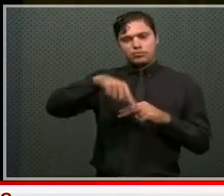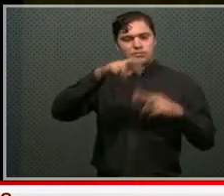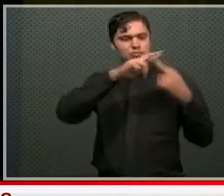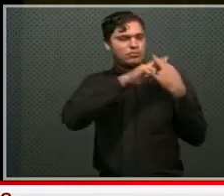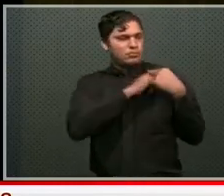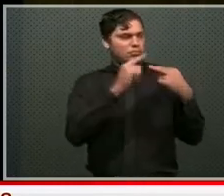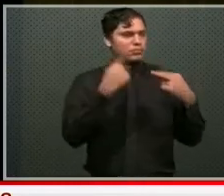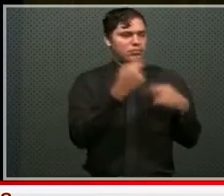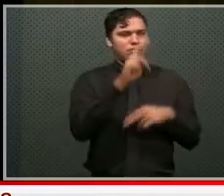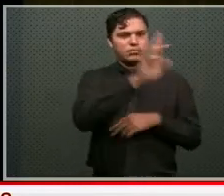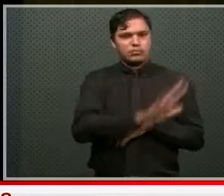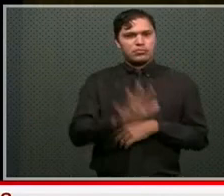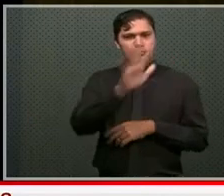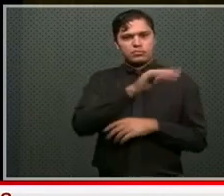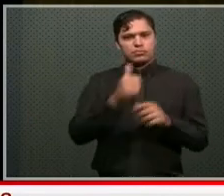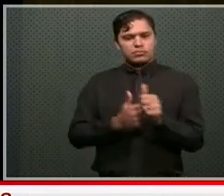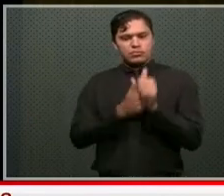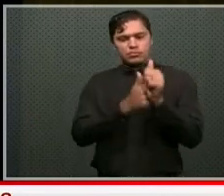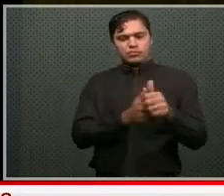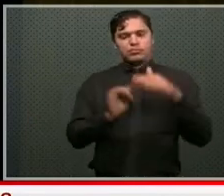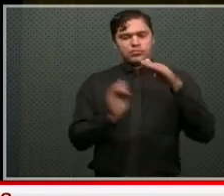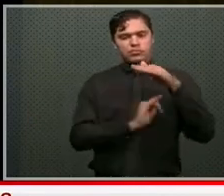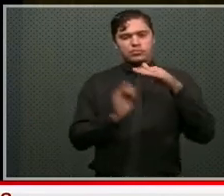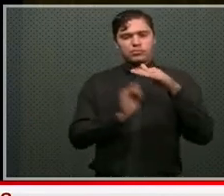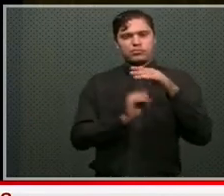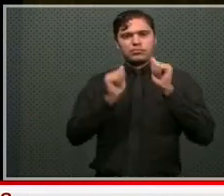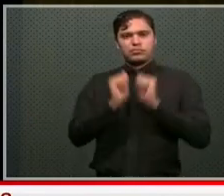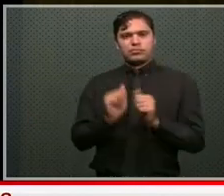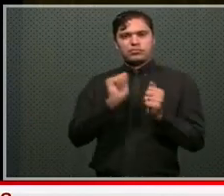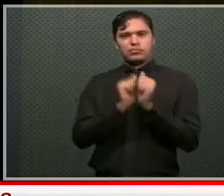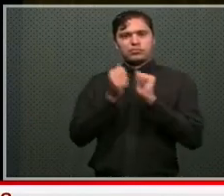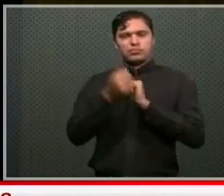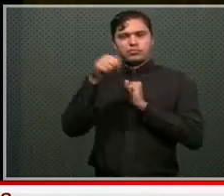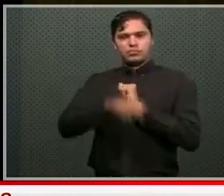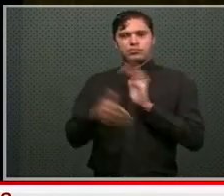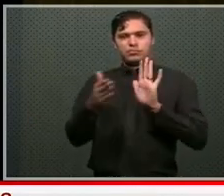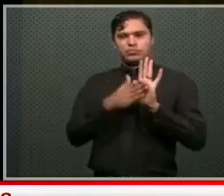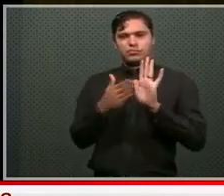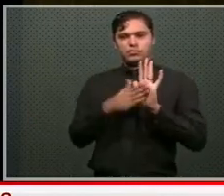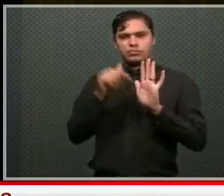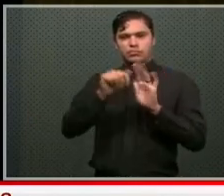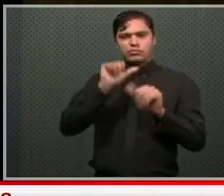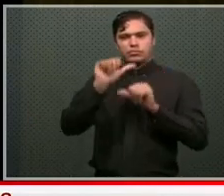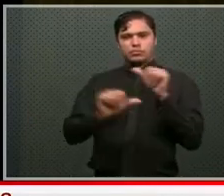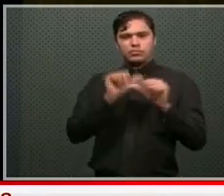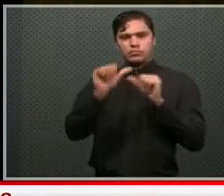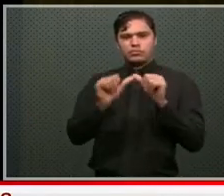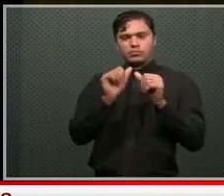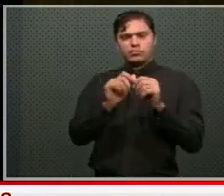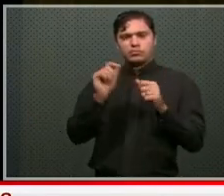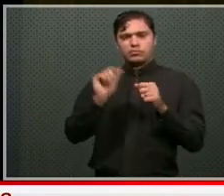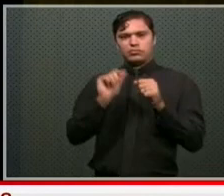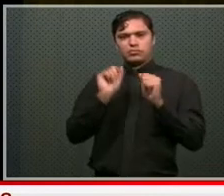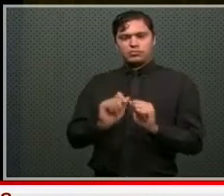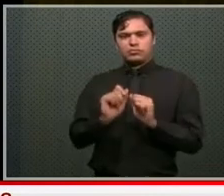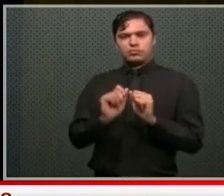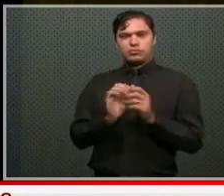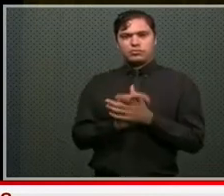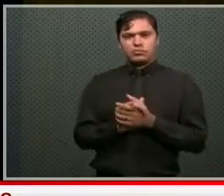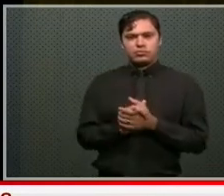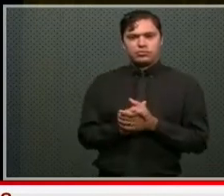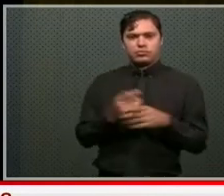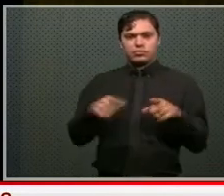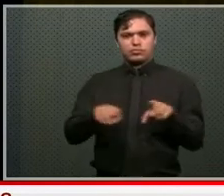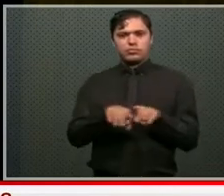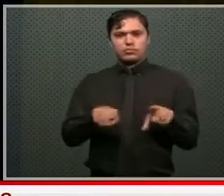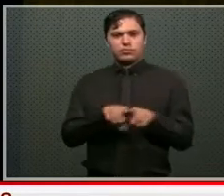Regional aproximar mais instituições para que a gente possa adequar e propor essas alterações para que elas se tornem fatias e também a gente